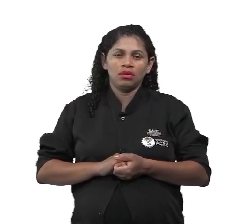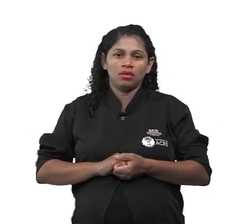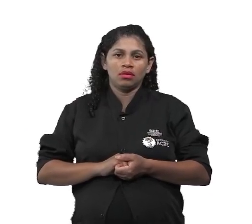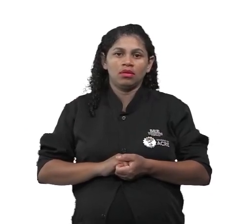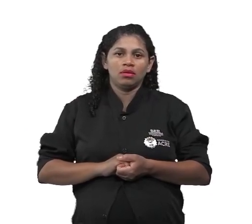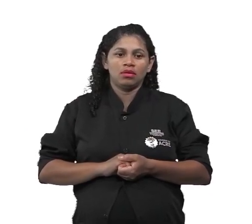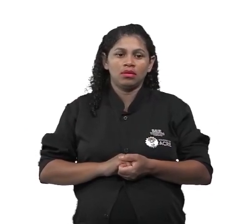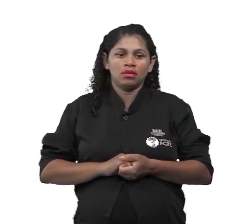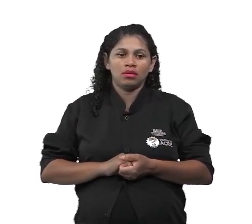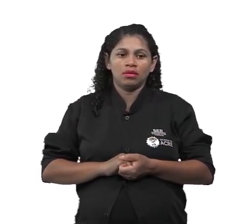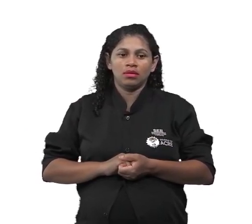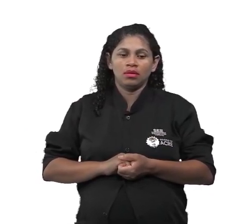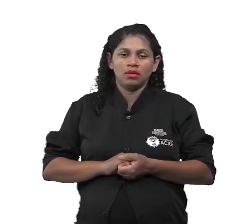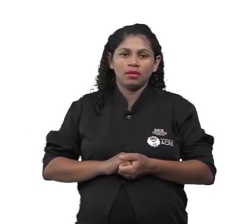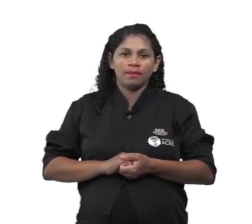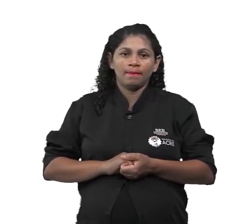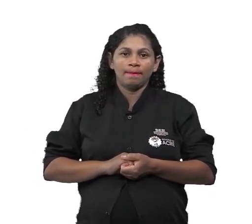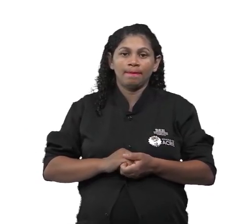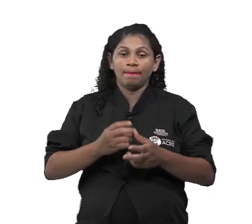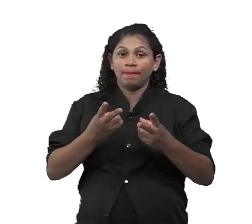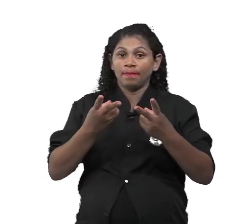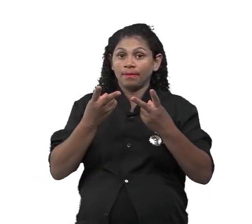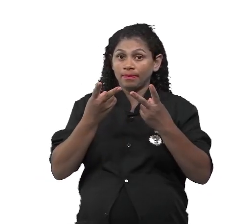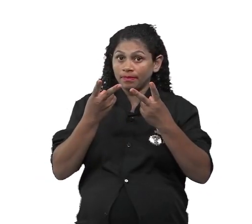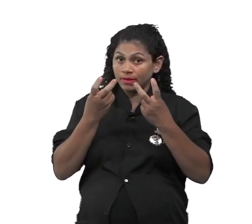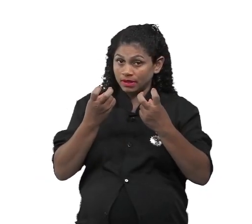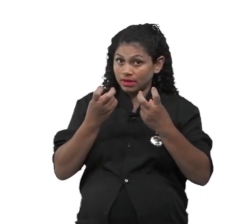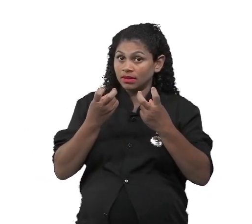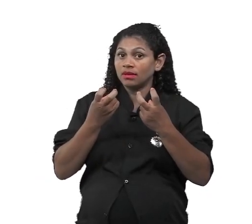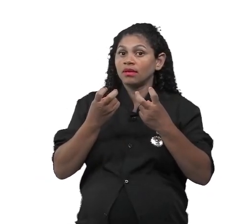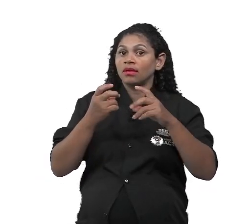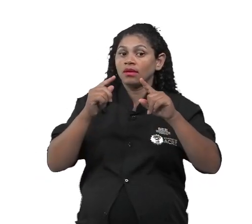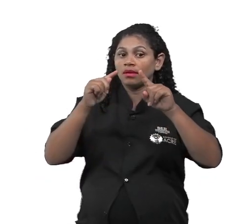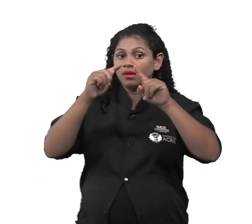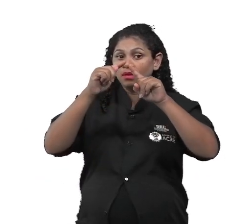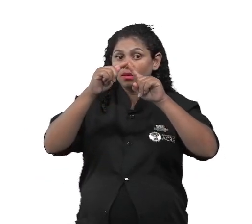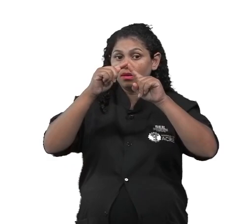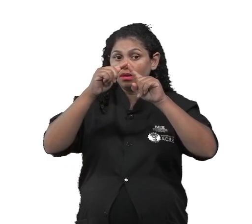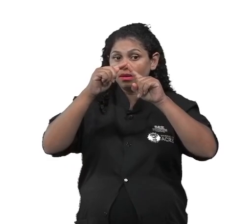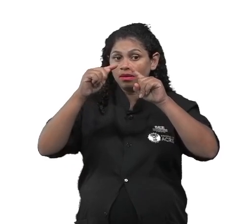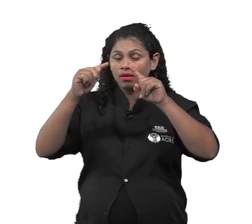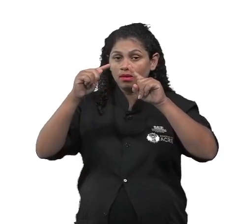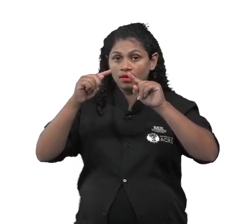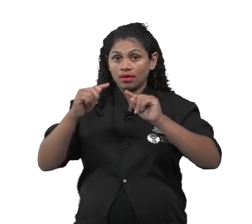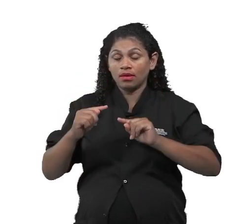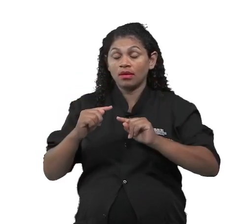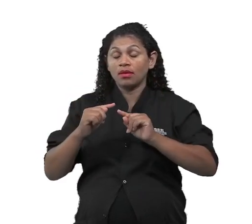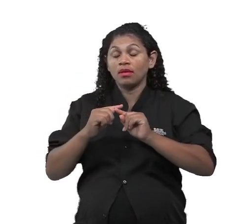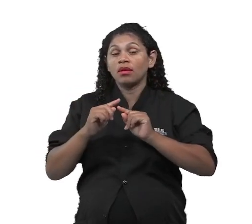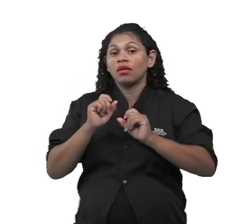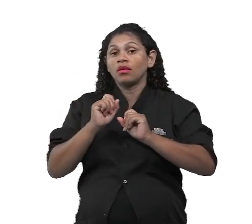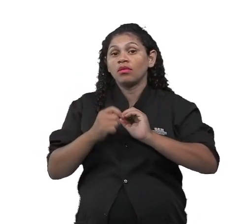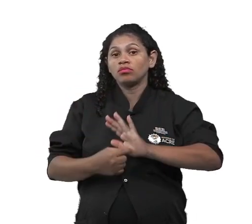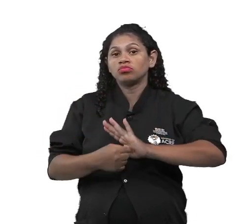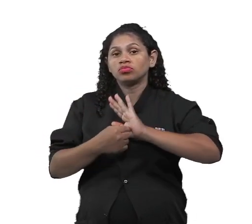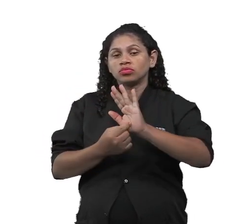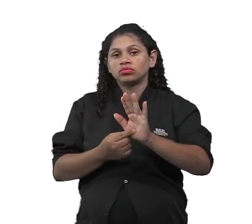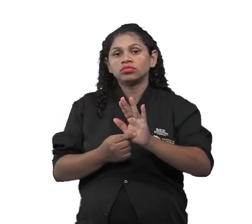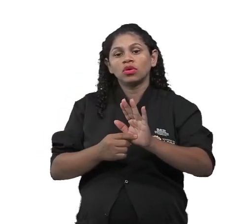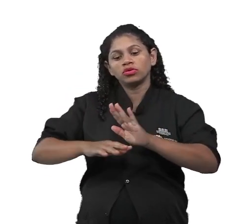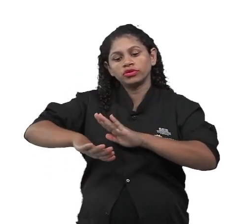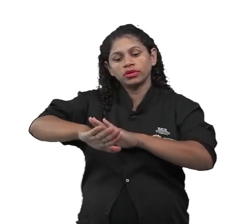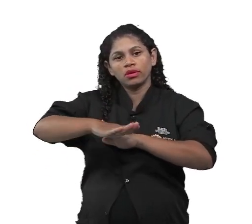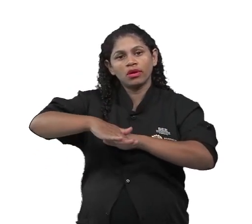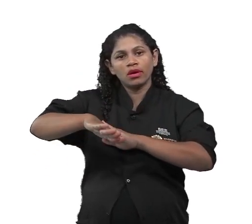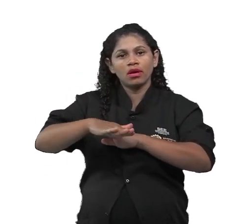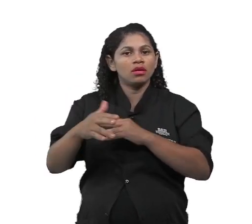e vértice E, você percebe que essa pirâmide, que eu vou indicar aqui, e essa outra pirâmide, tem mesmo volume.